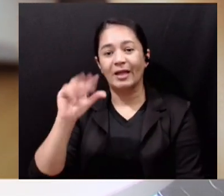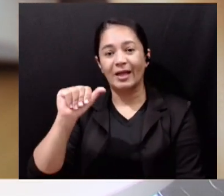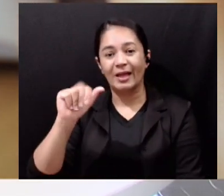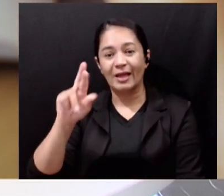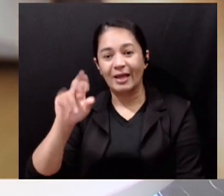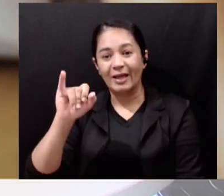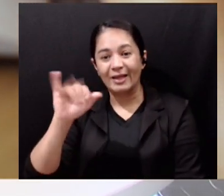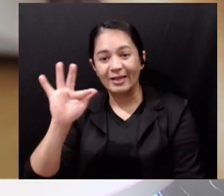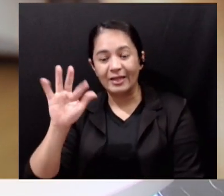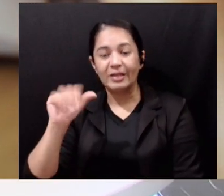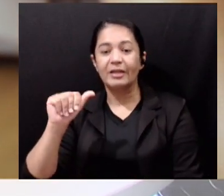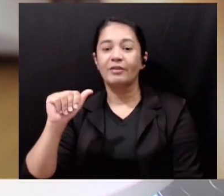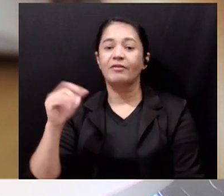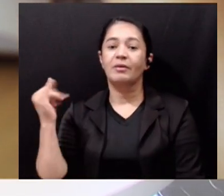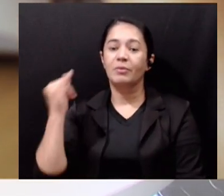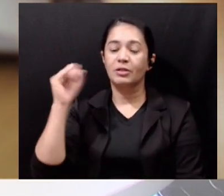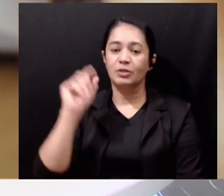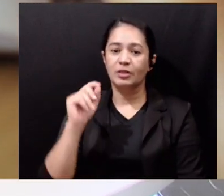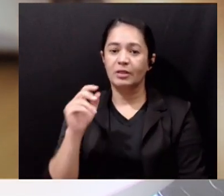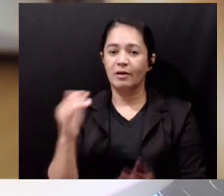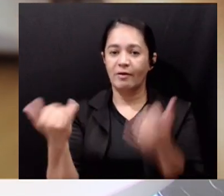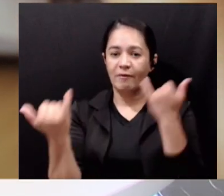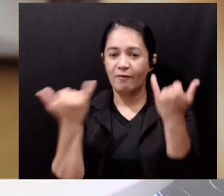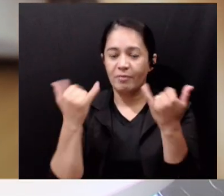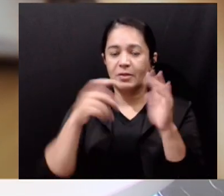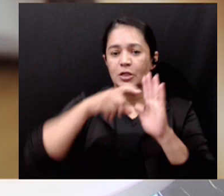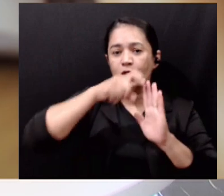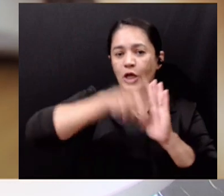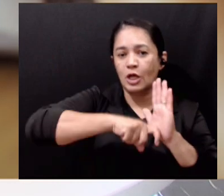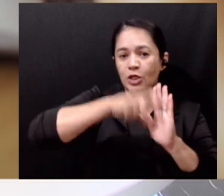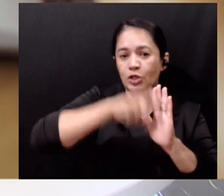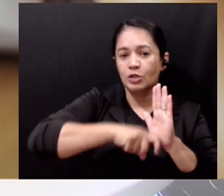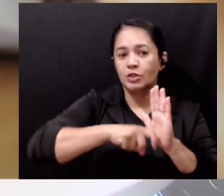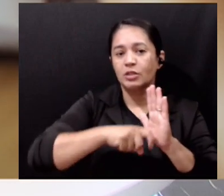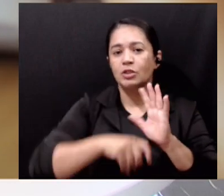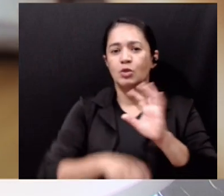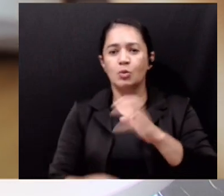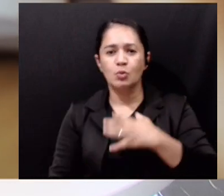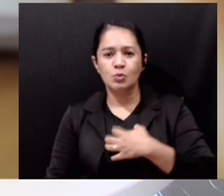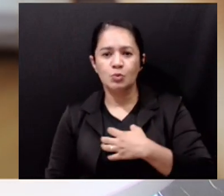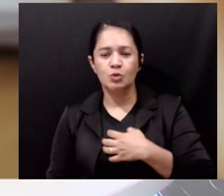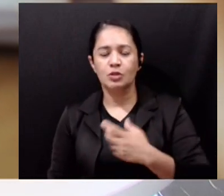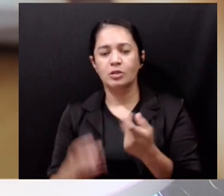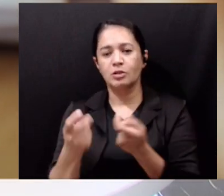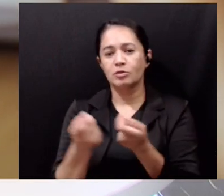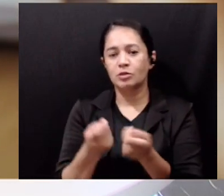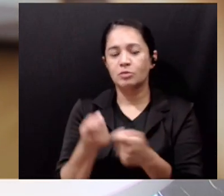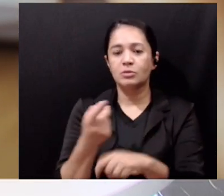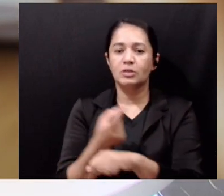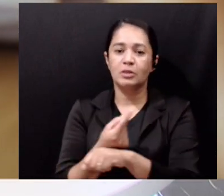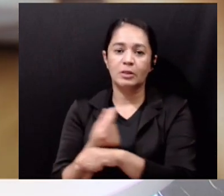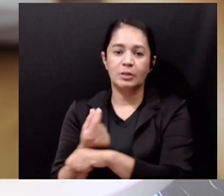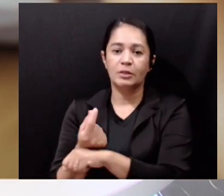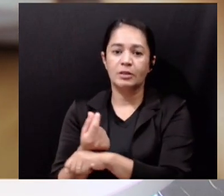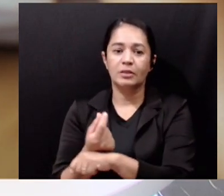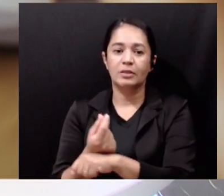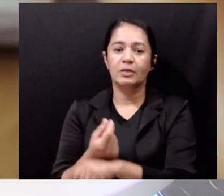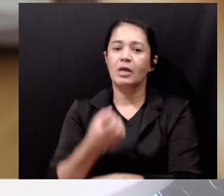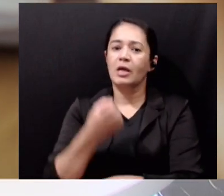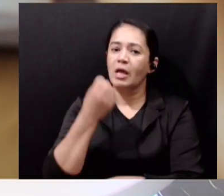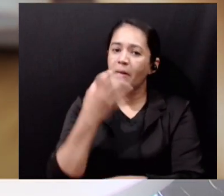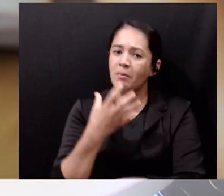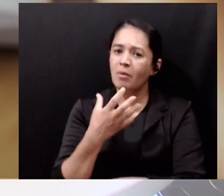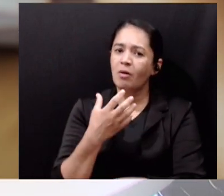muito em relação a juros, em relação a formas de administrar melhor o dinheiro. Vale a pena deixar na conta corrente? Vale a pena